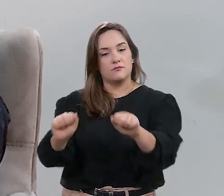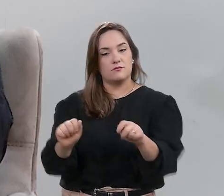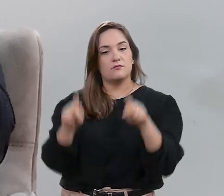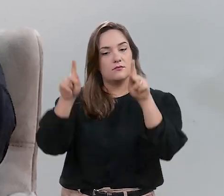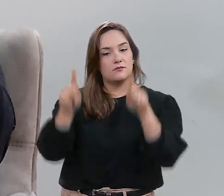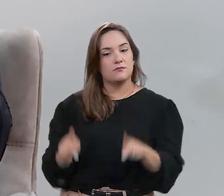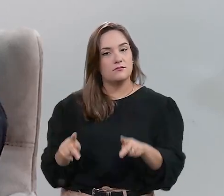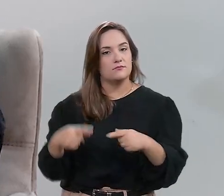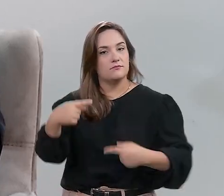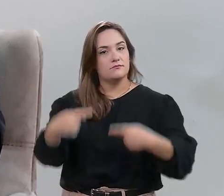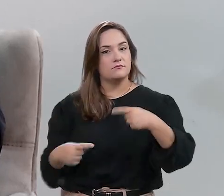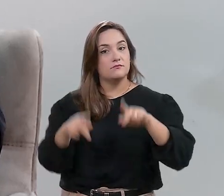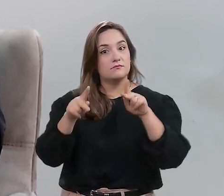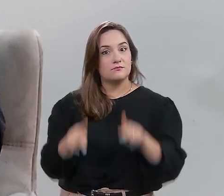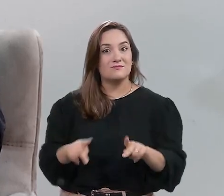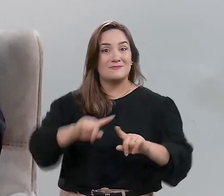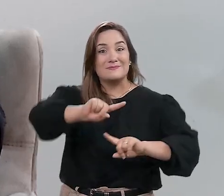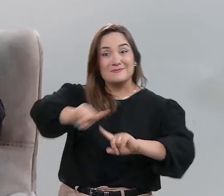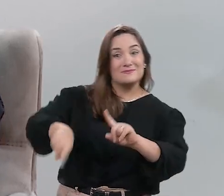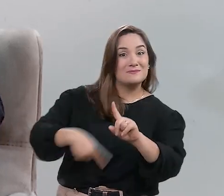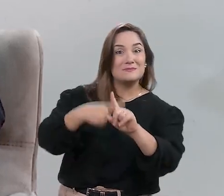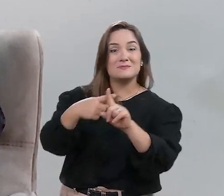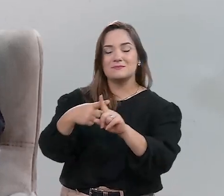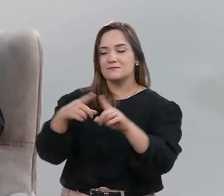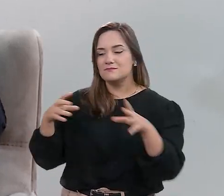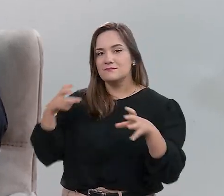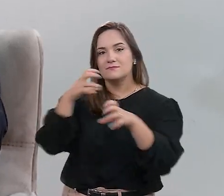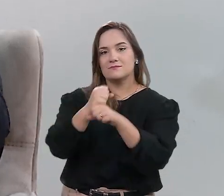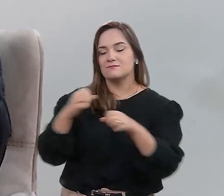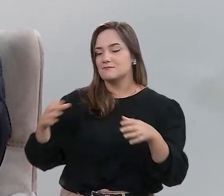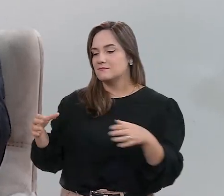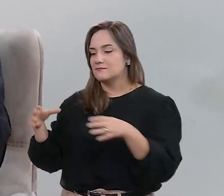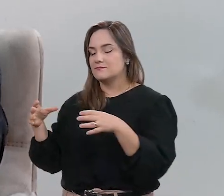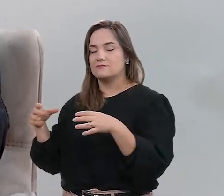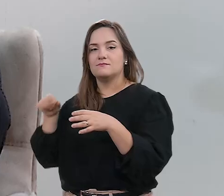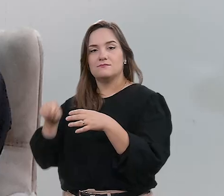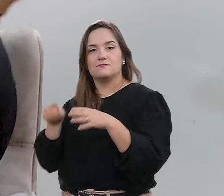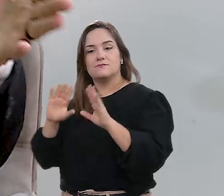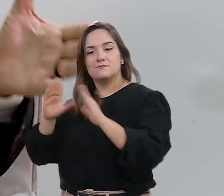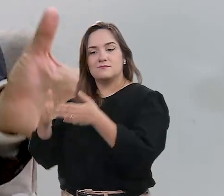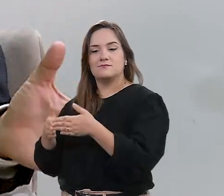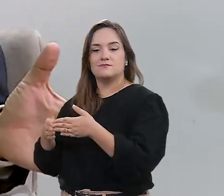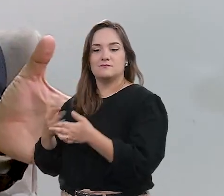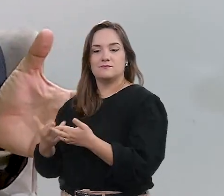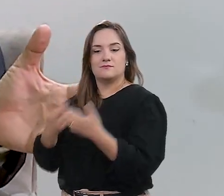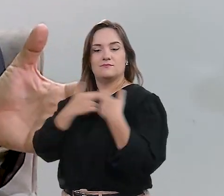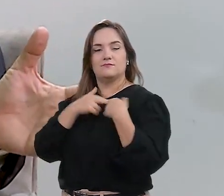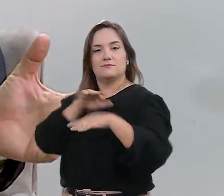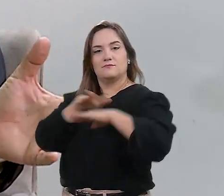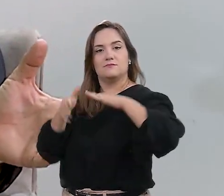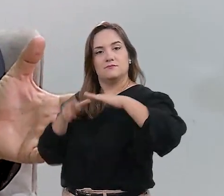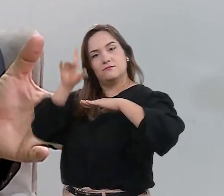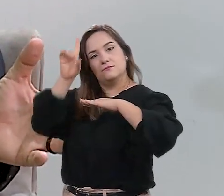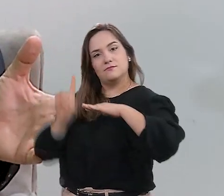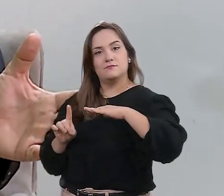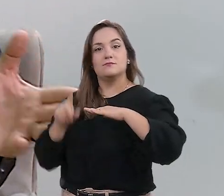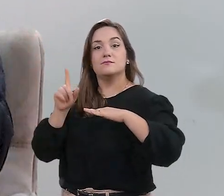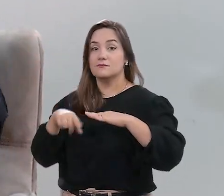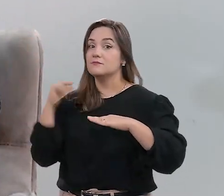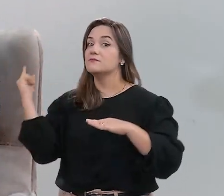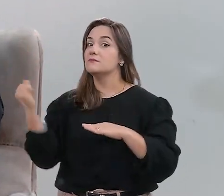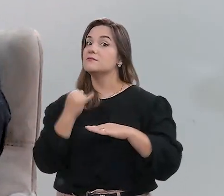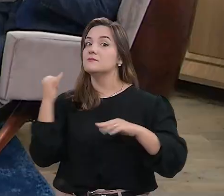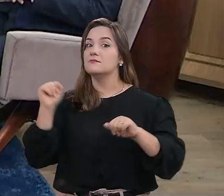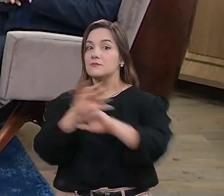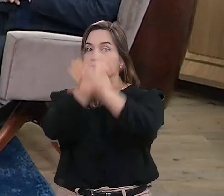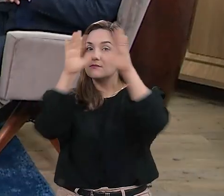audiências públicas, debatendo com a população e aí combinando tudo isso com as responsabilidades da mesa diretora.